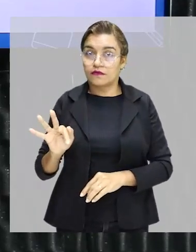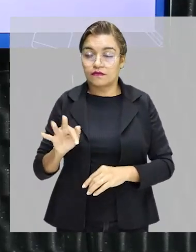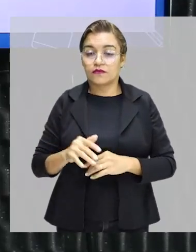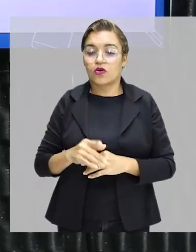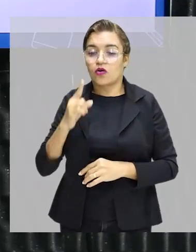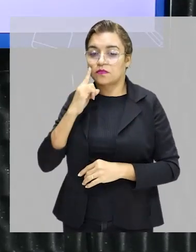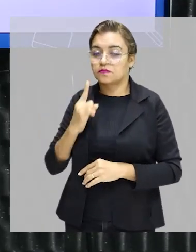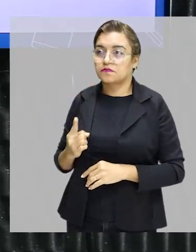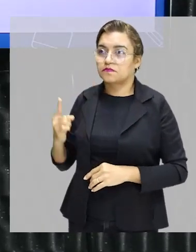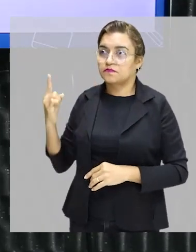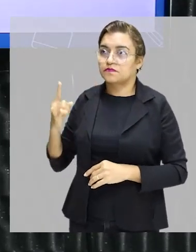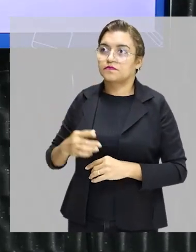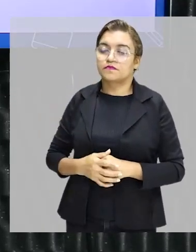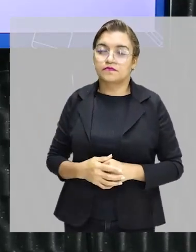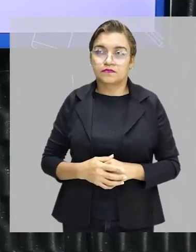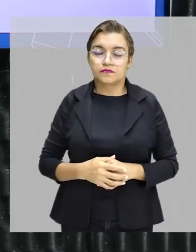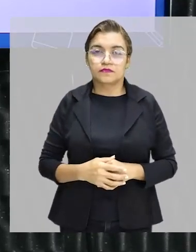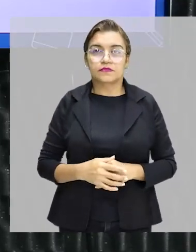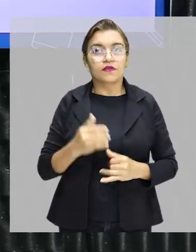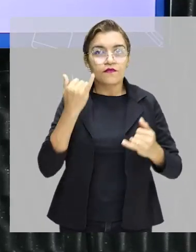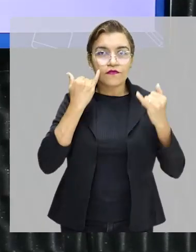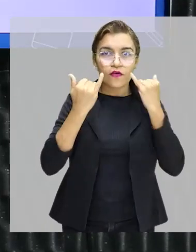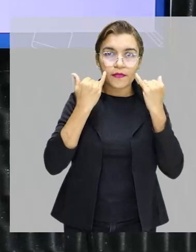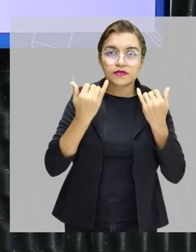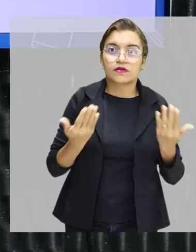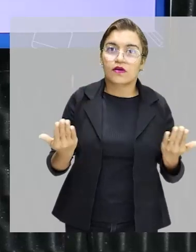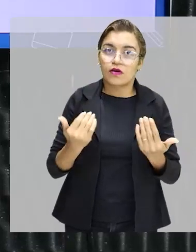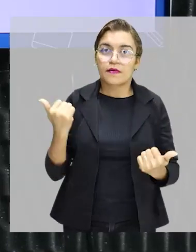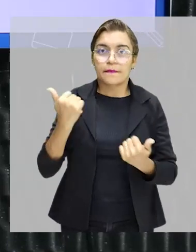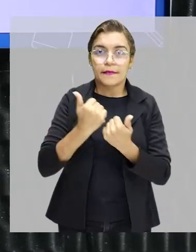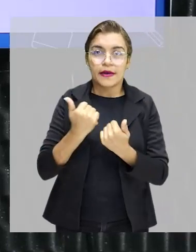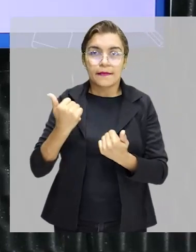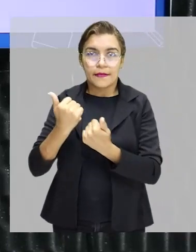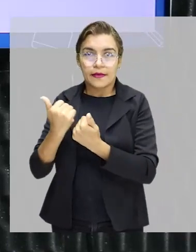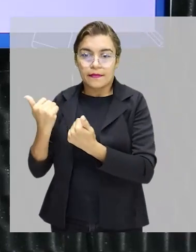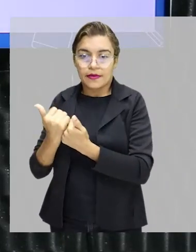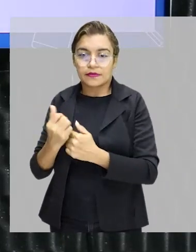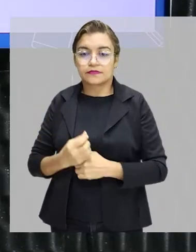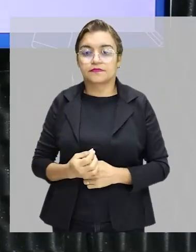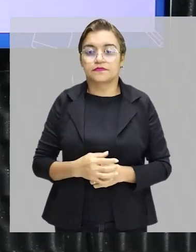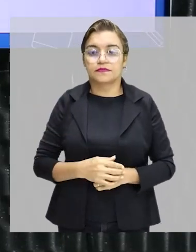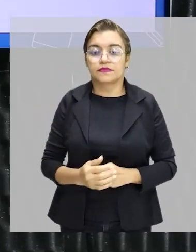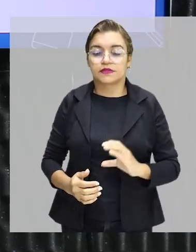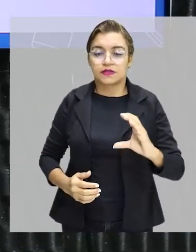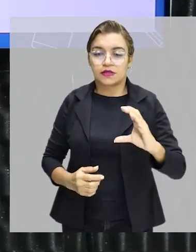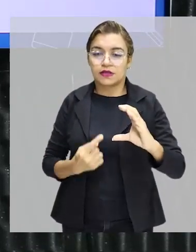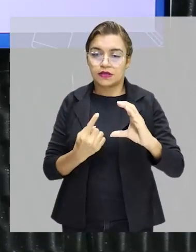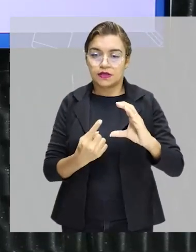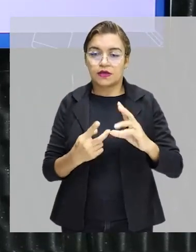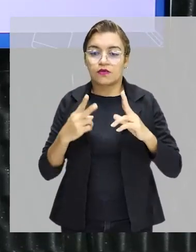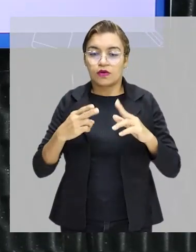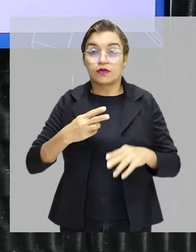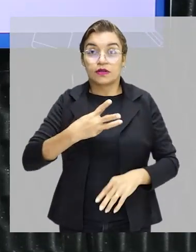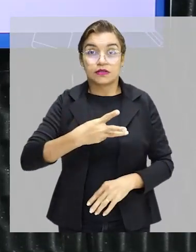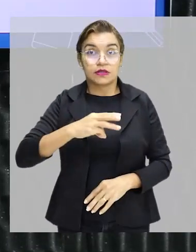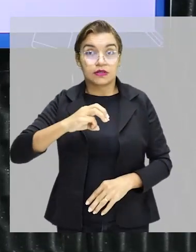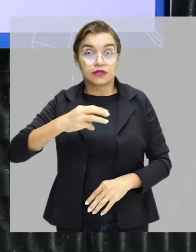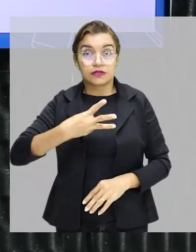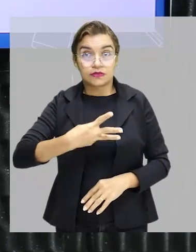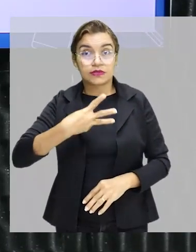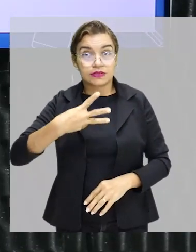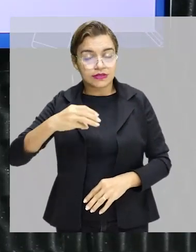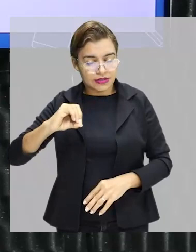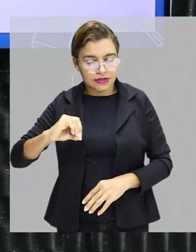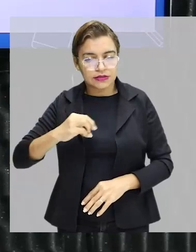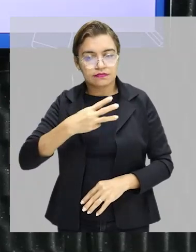já, peguei as informações, agora eu vou substituir. CI vale 330, né, que é a